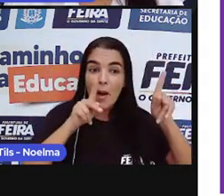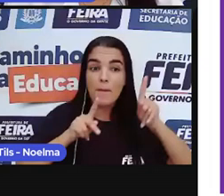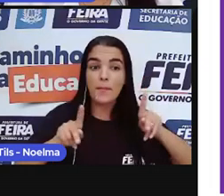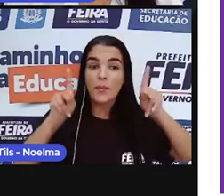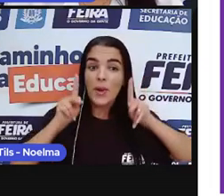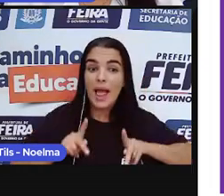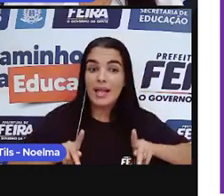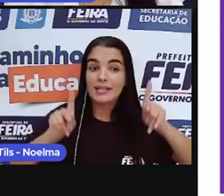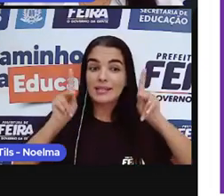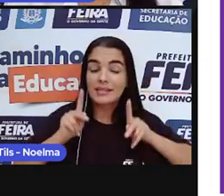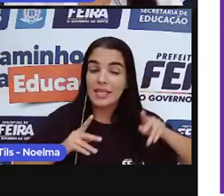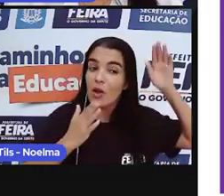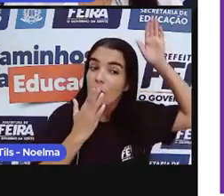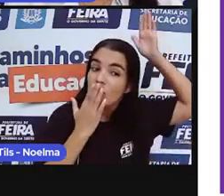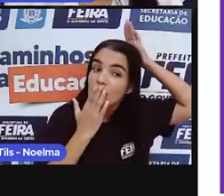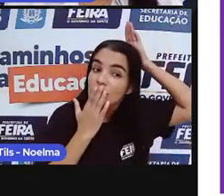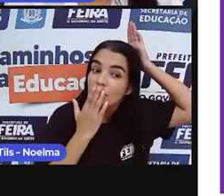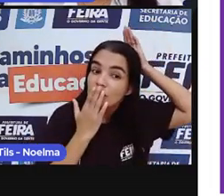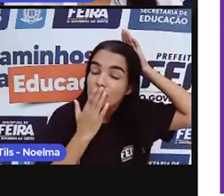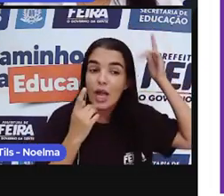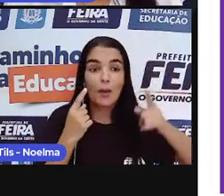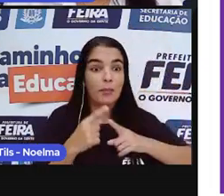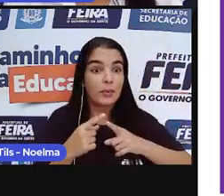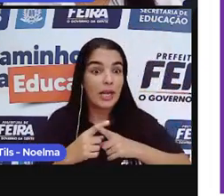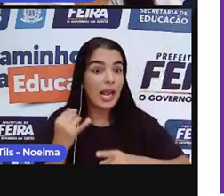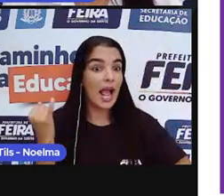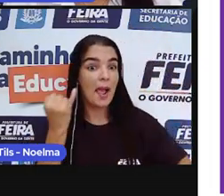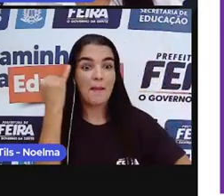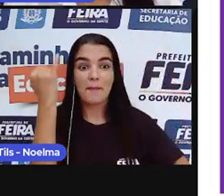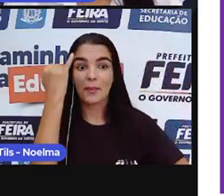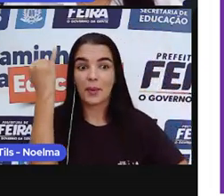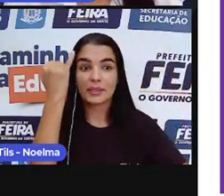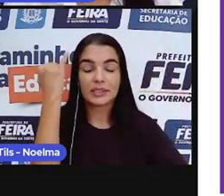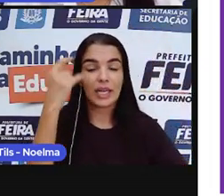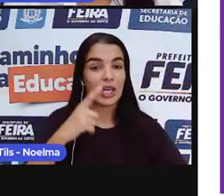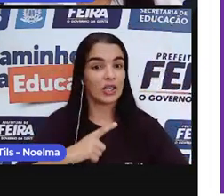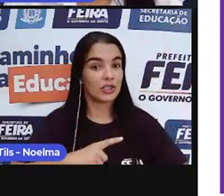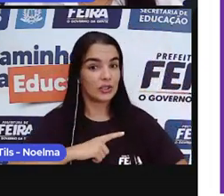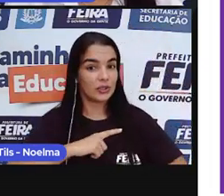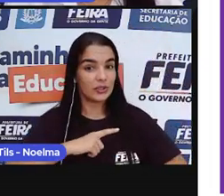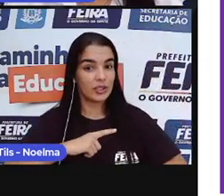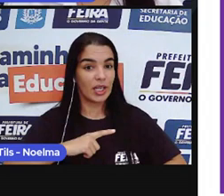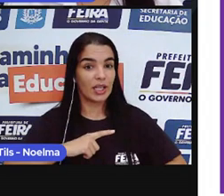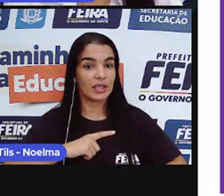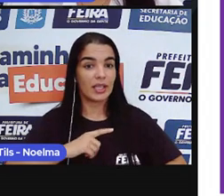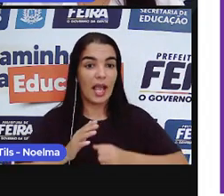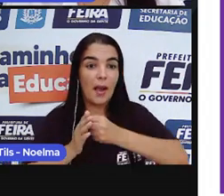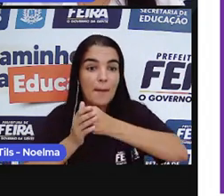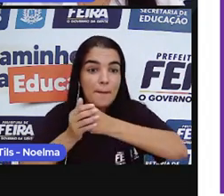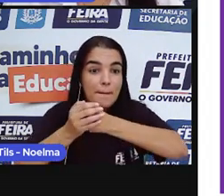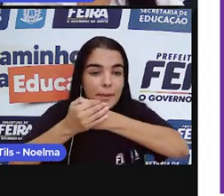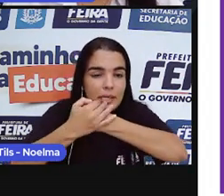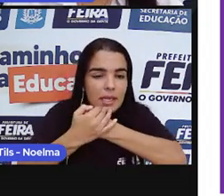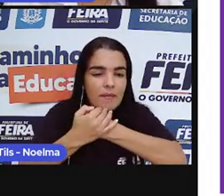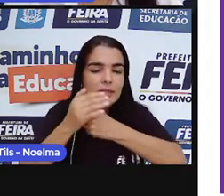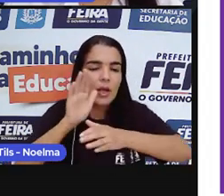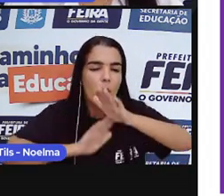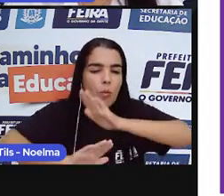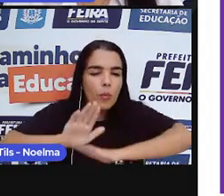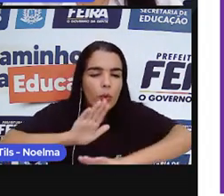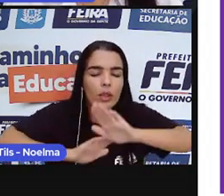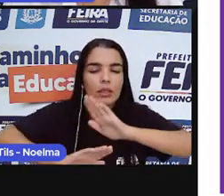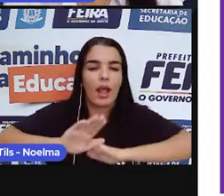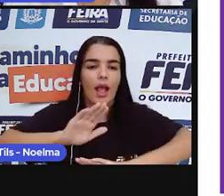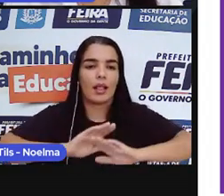área, além de ser fundamental para a saúde do planeta Terra, né? Todos nós, seres humanos, ainda é